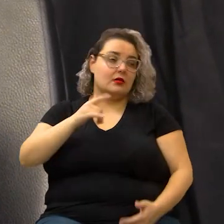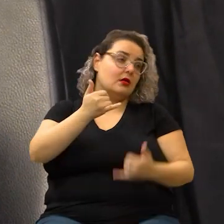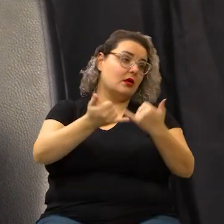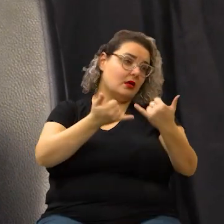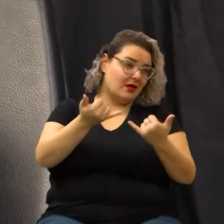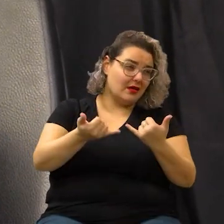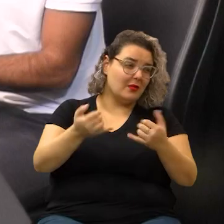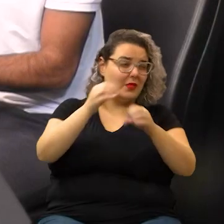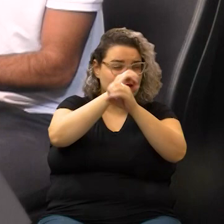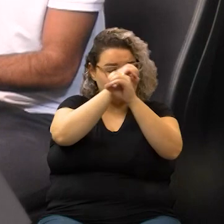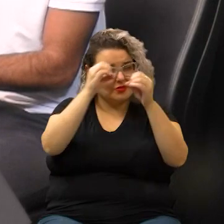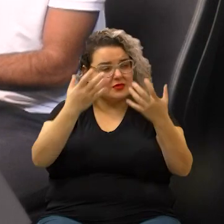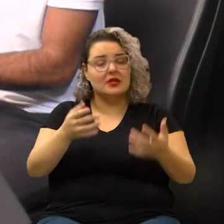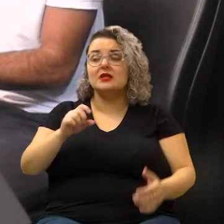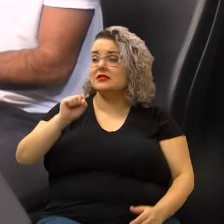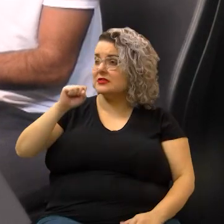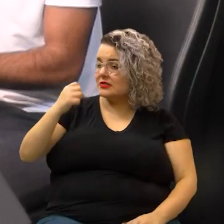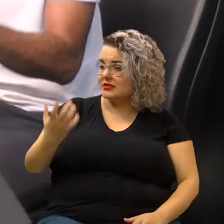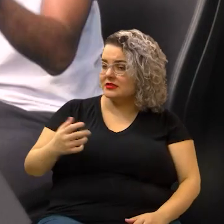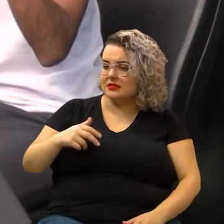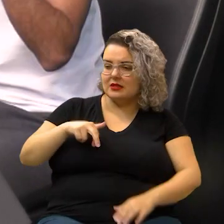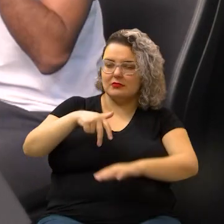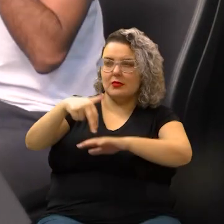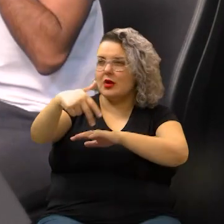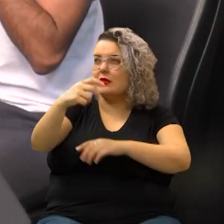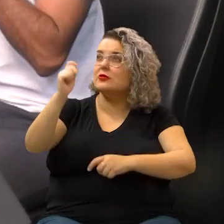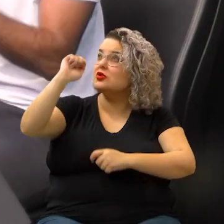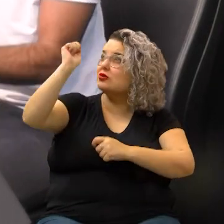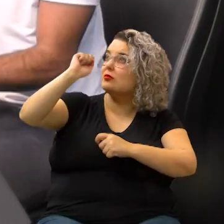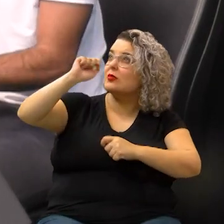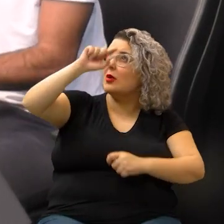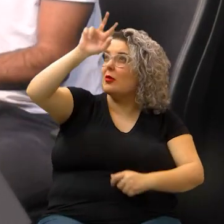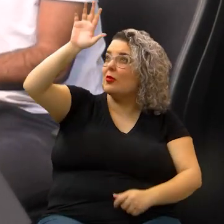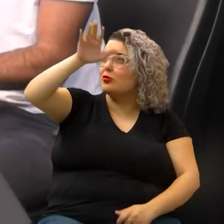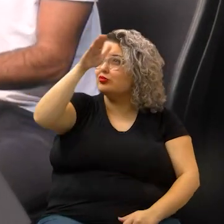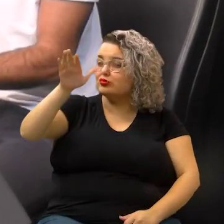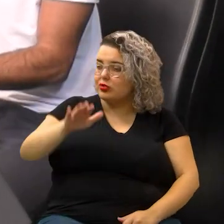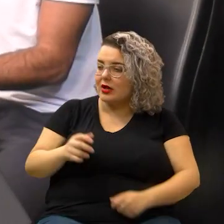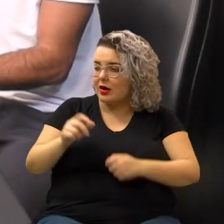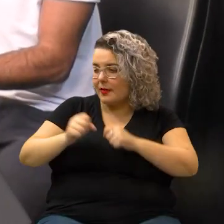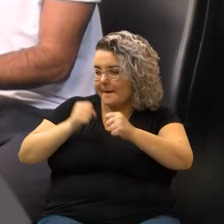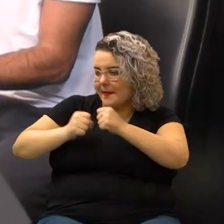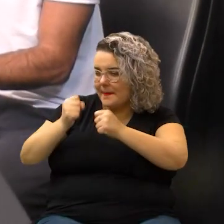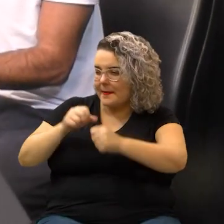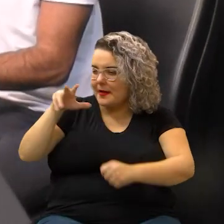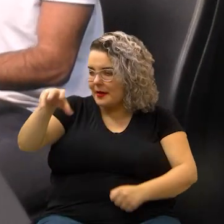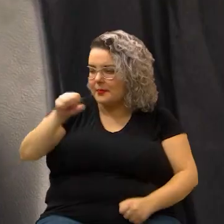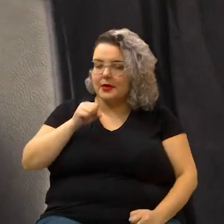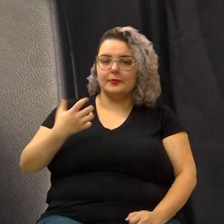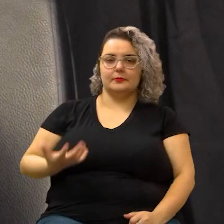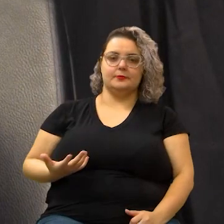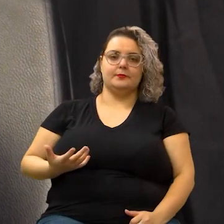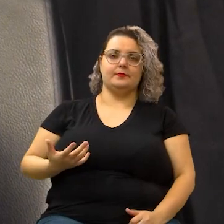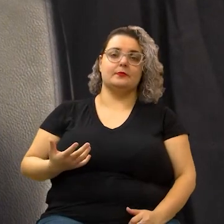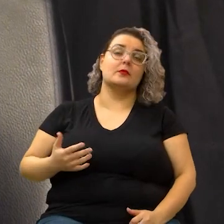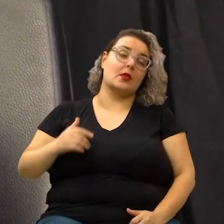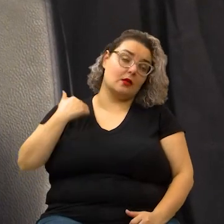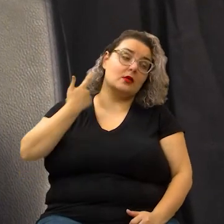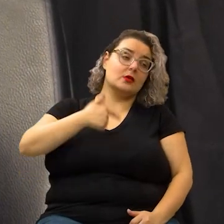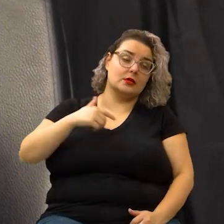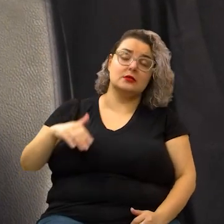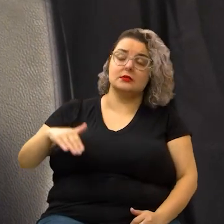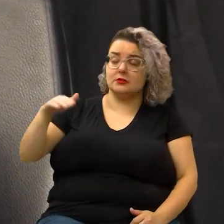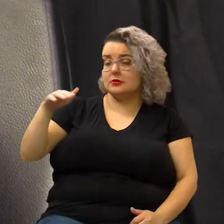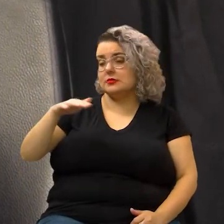aquela brincadeira mais inocente. Correr atrás de pipa. Então, era esses tipos de brincadeiras que a gente cresceu